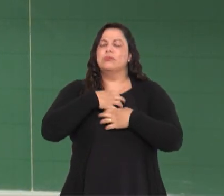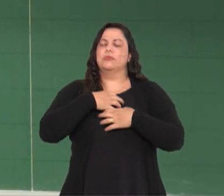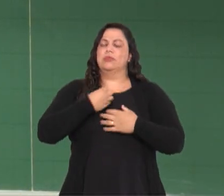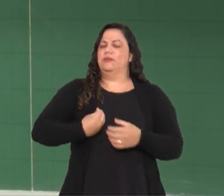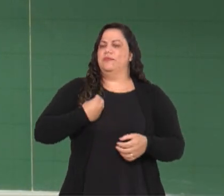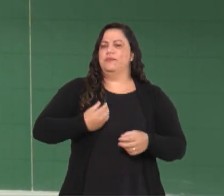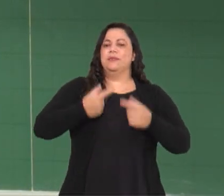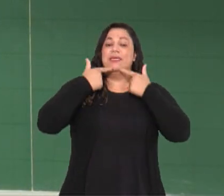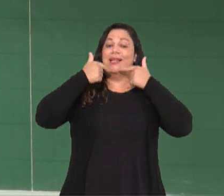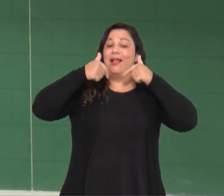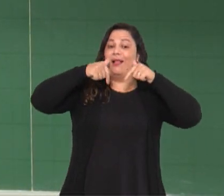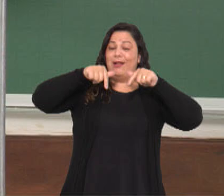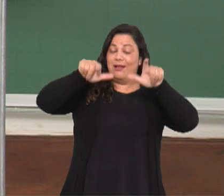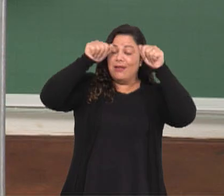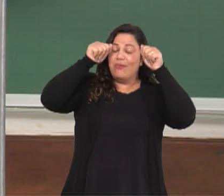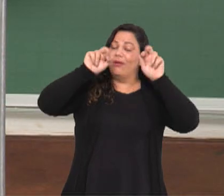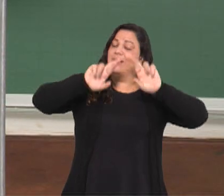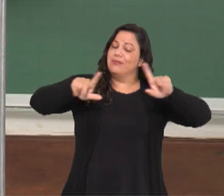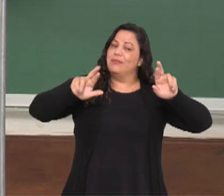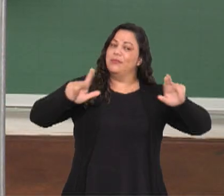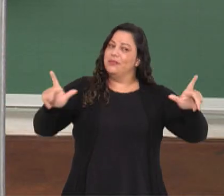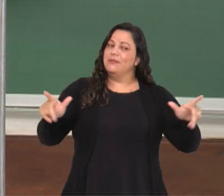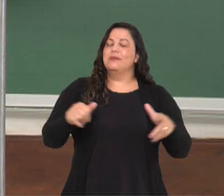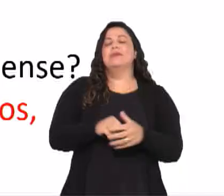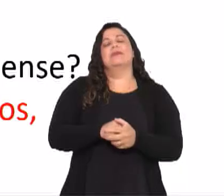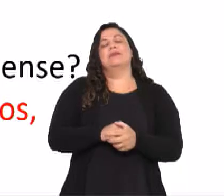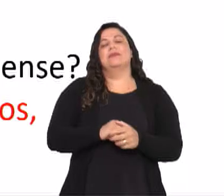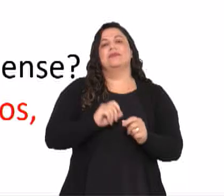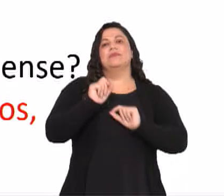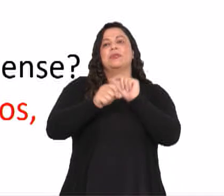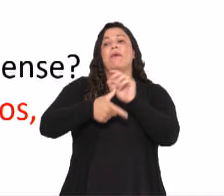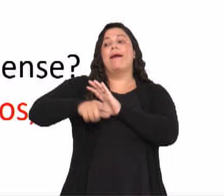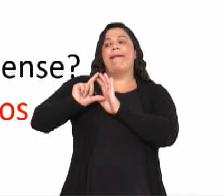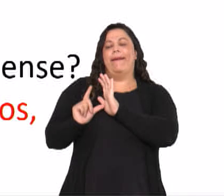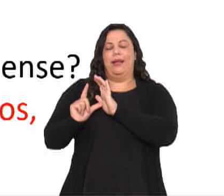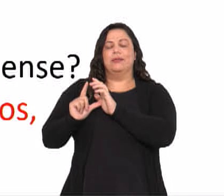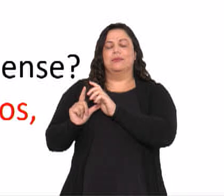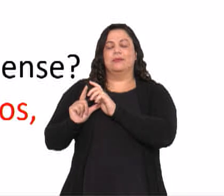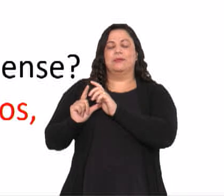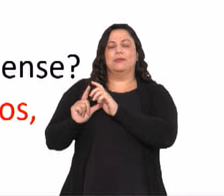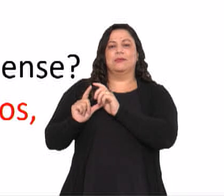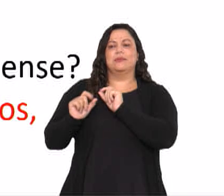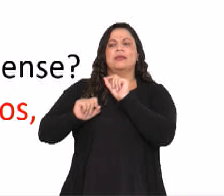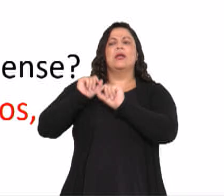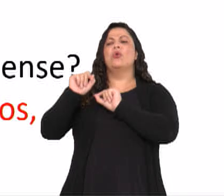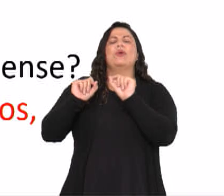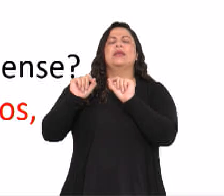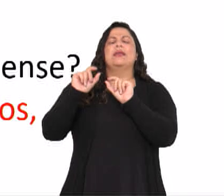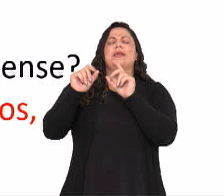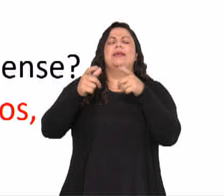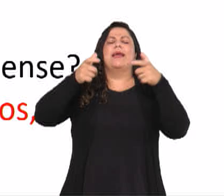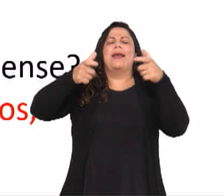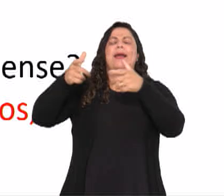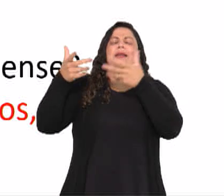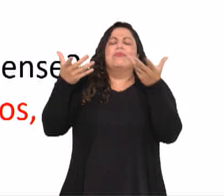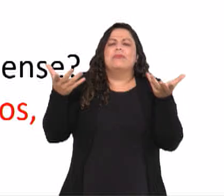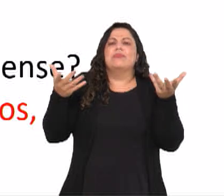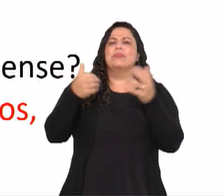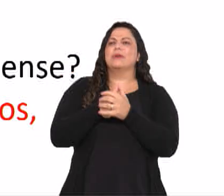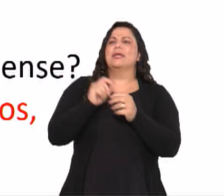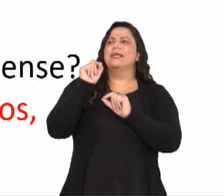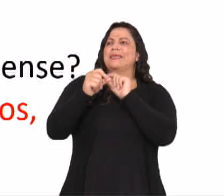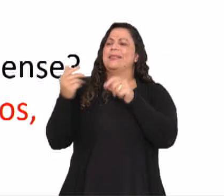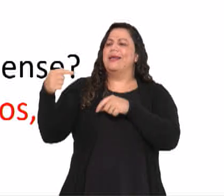linguagem diferente, né, idioma. Antes da sua emancipação, o Paraná pertencia a qual capitania? Se você colocou capitania de São Vicente,